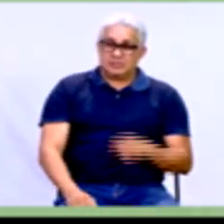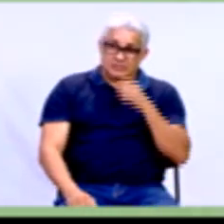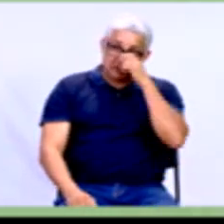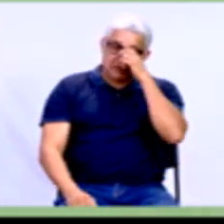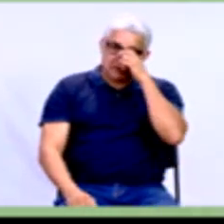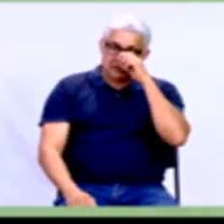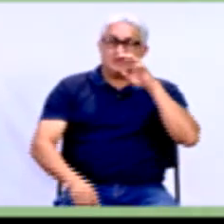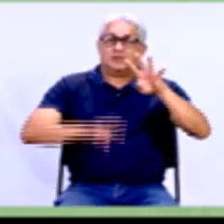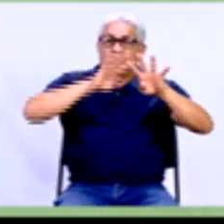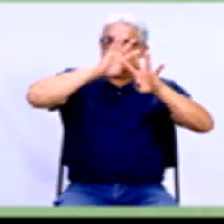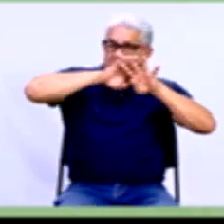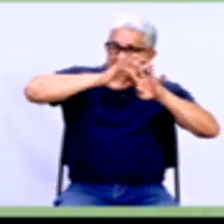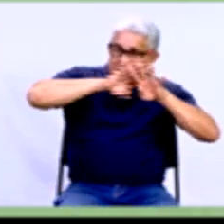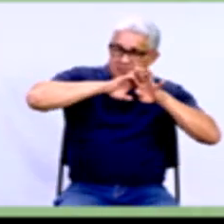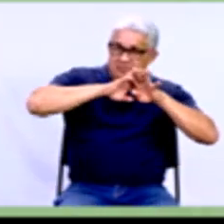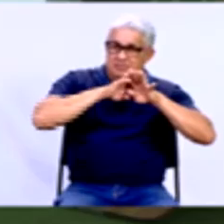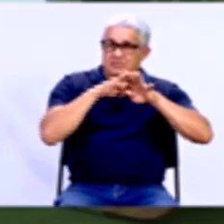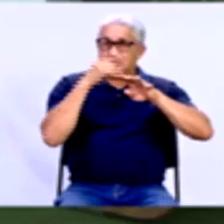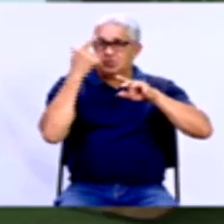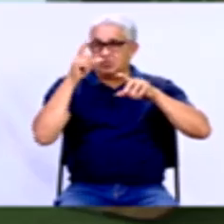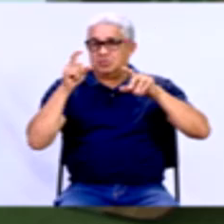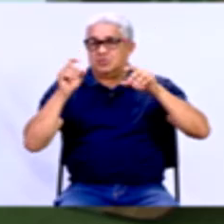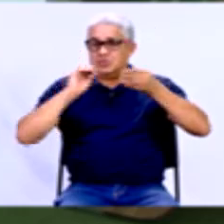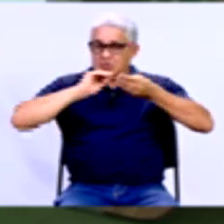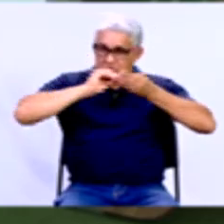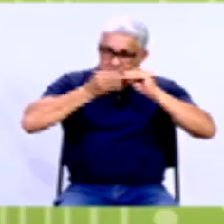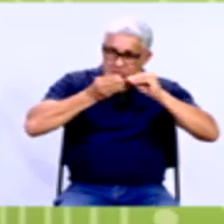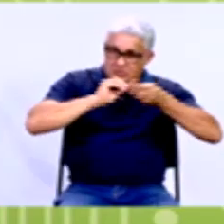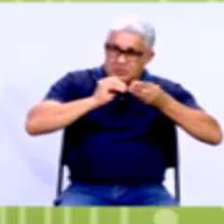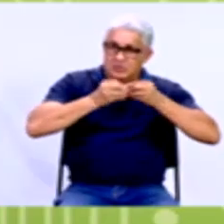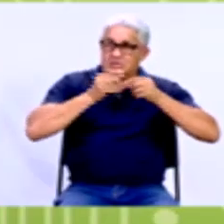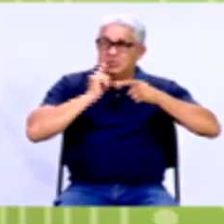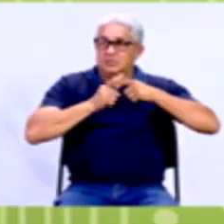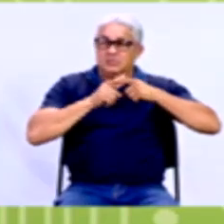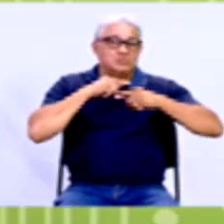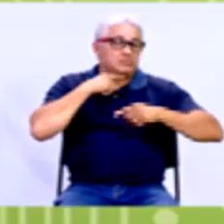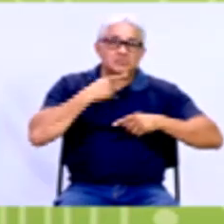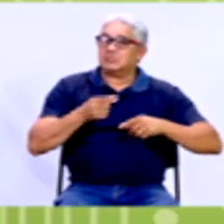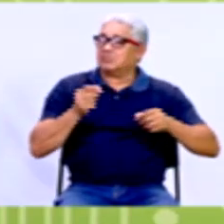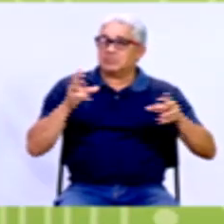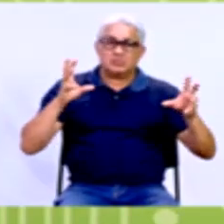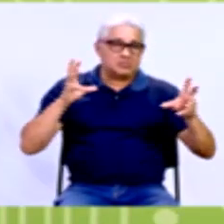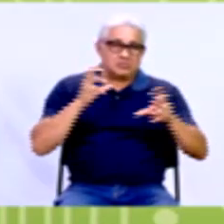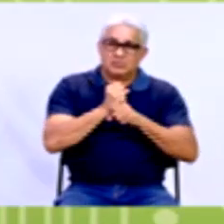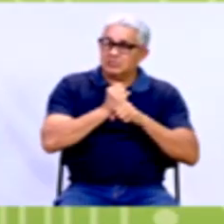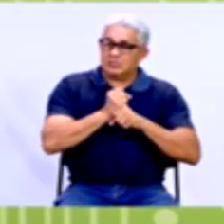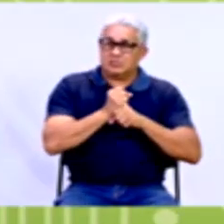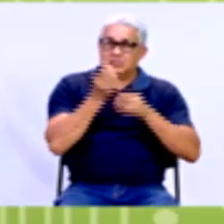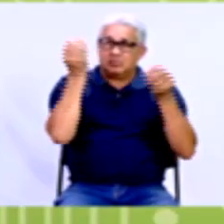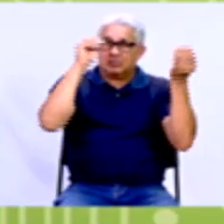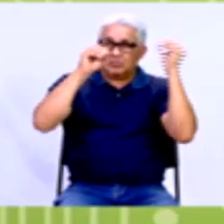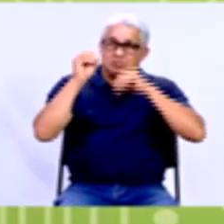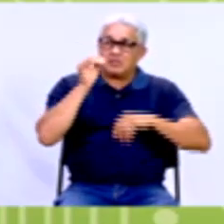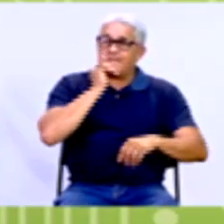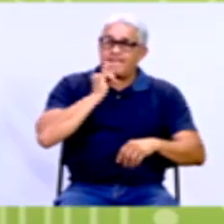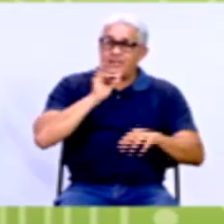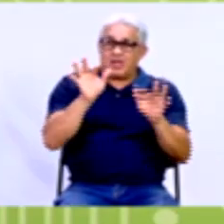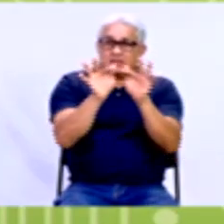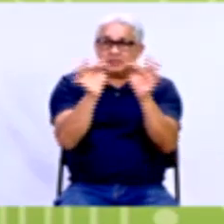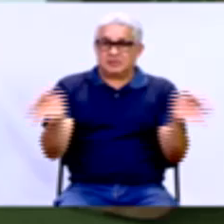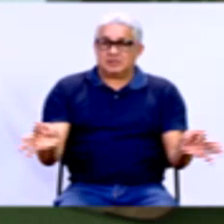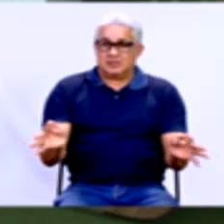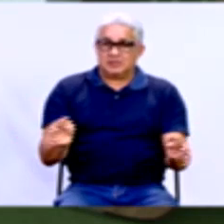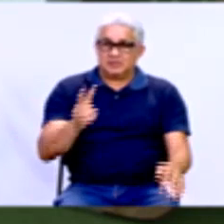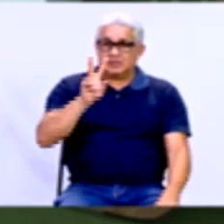no Excel ou em um banco de dados, porque não dá para a gente fazer. Aqui a gente está colocando uns exemplos mais... O número de variáveis é